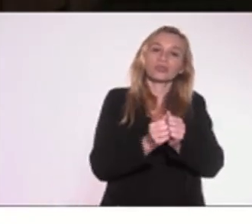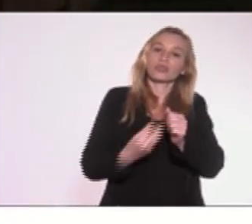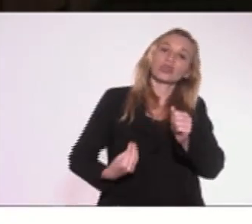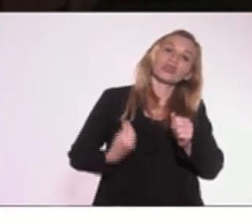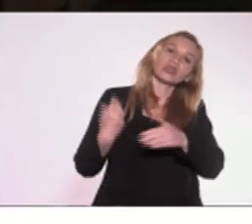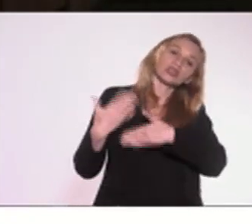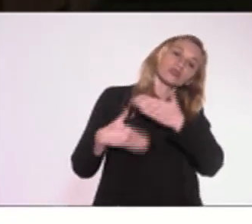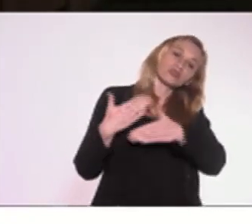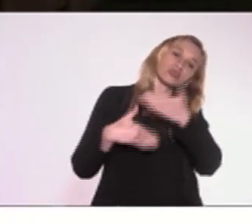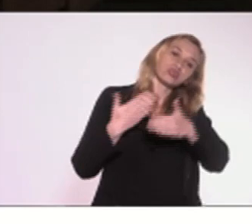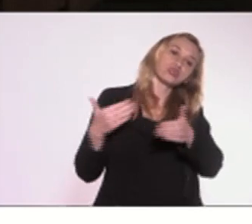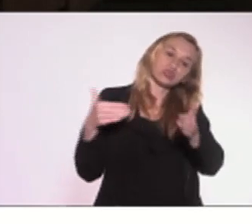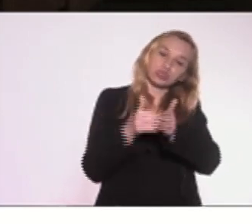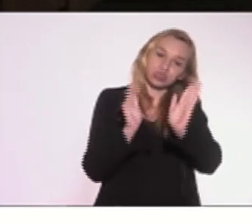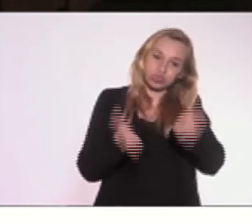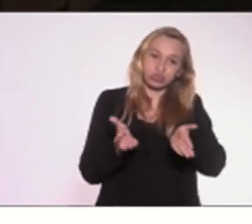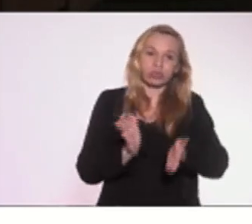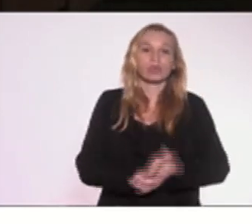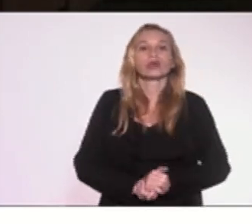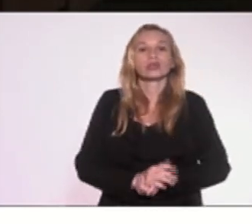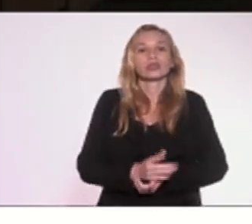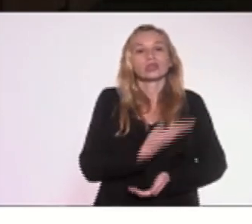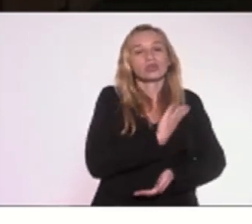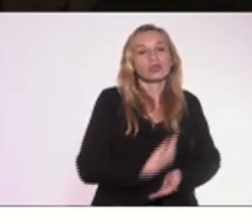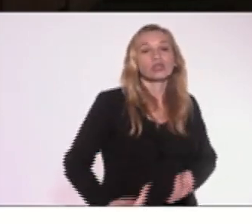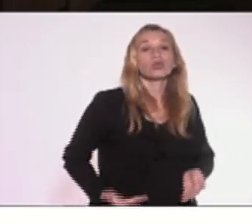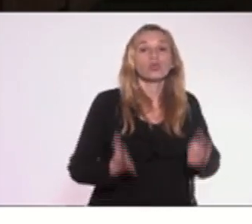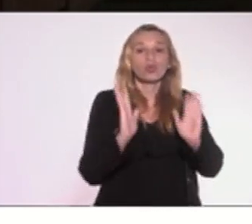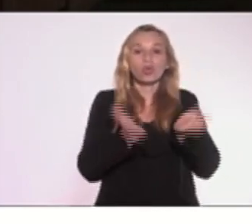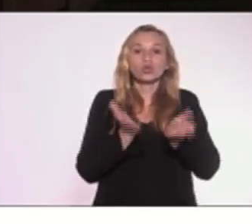e me fizeram estar aqui. Governador, hoje,